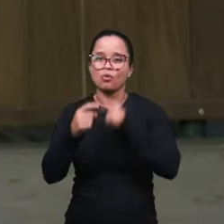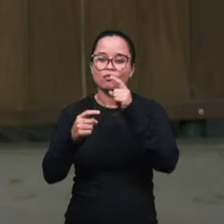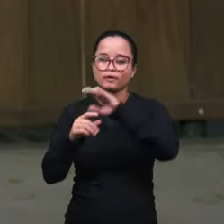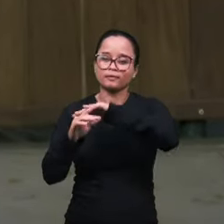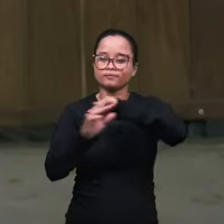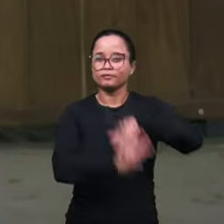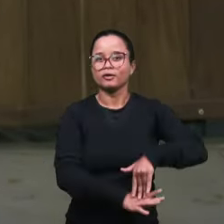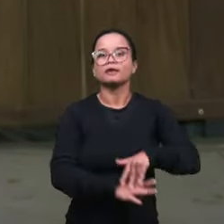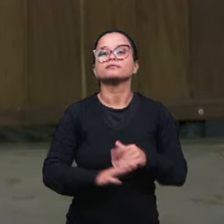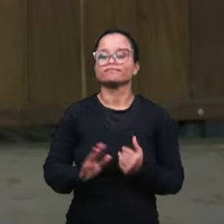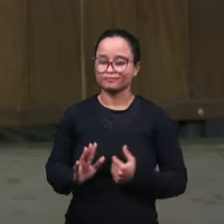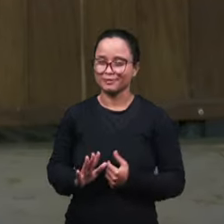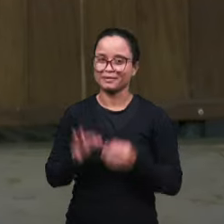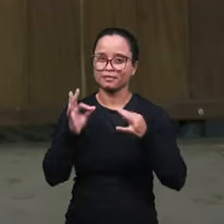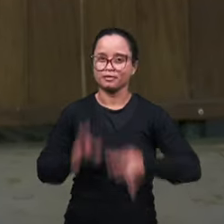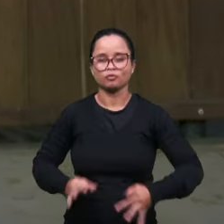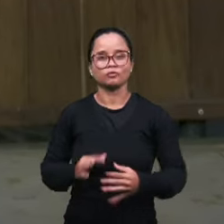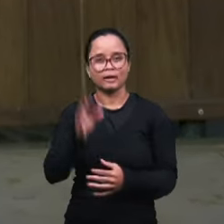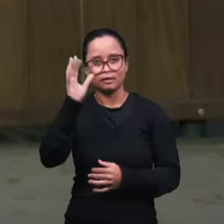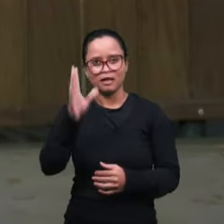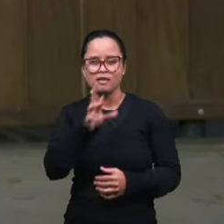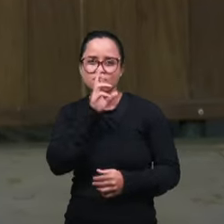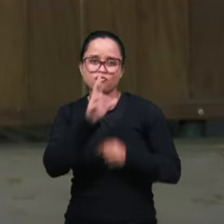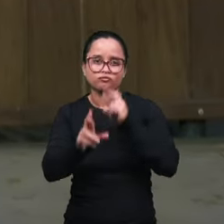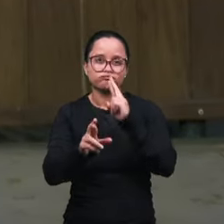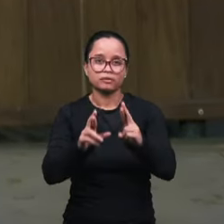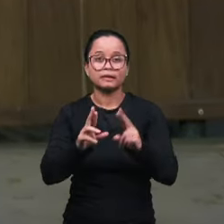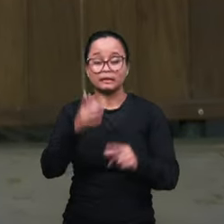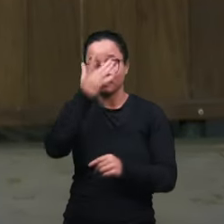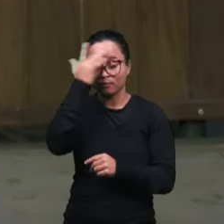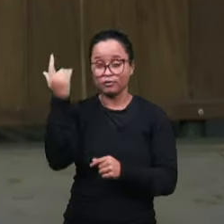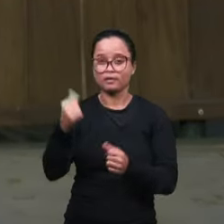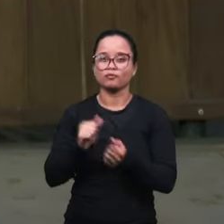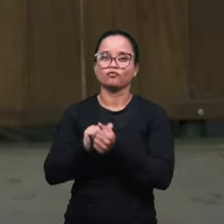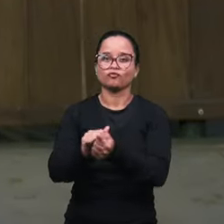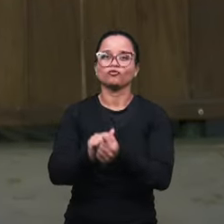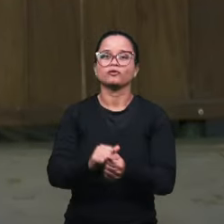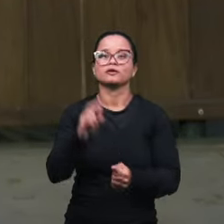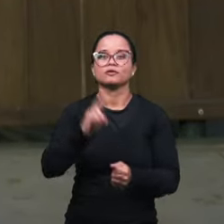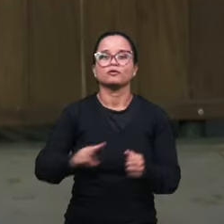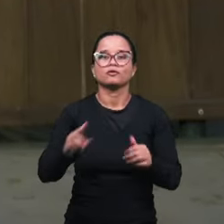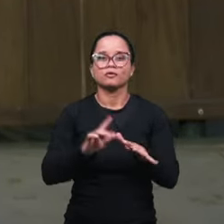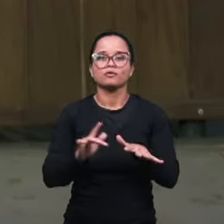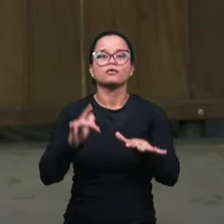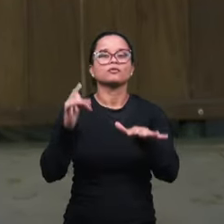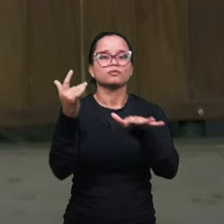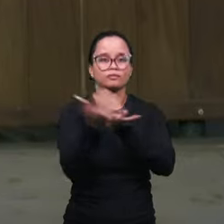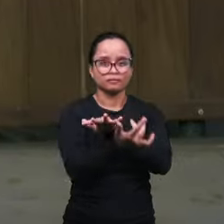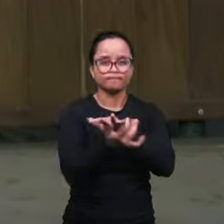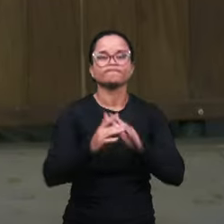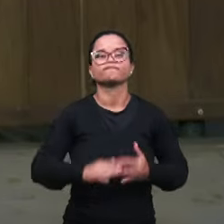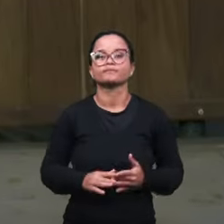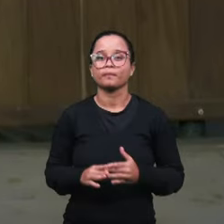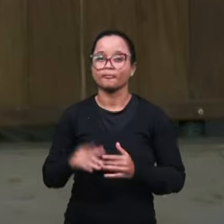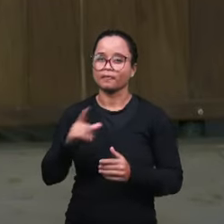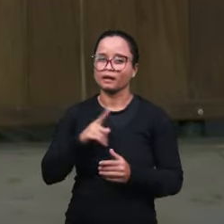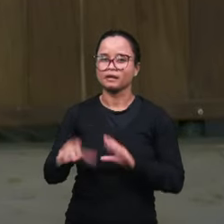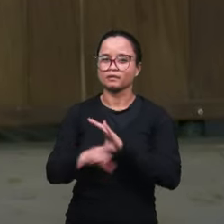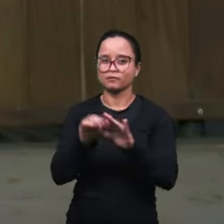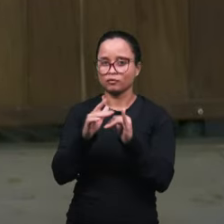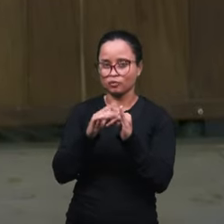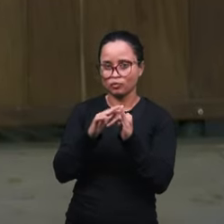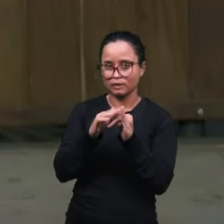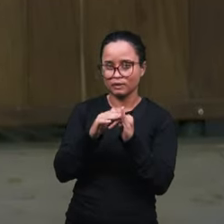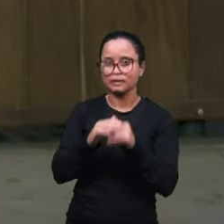estar certo disso. E tem mais, aqueles que estão participando conosco pelas nossas plataformas de comunicação. Nós temos o YouTube,